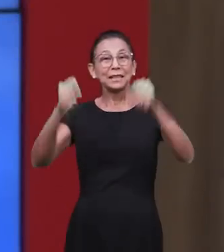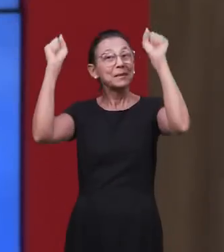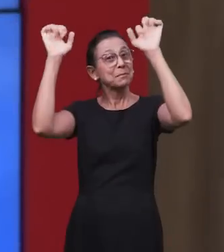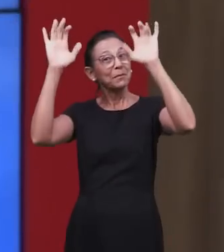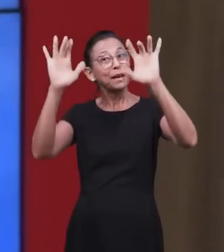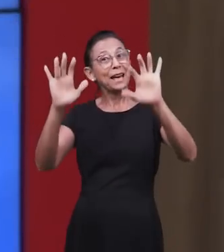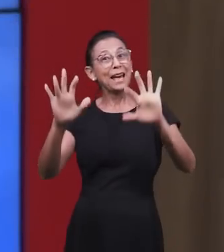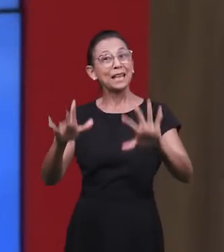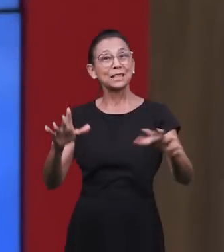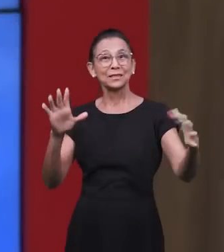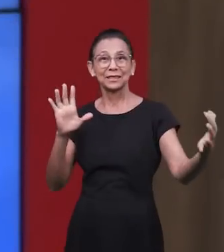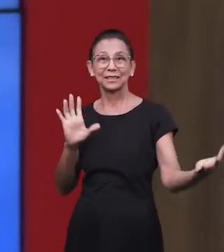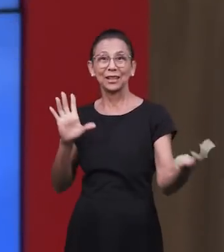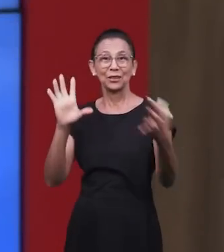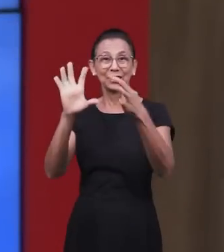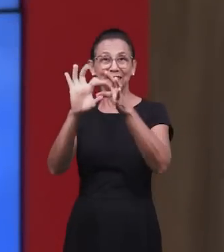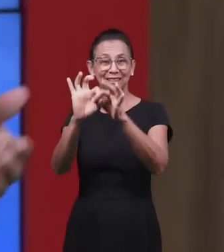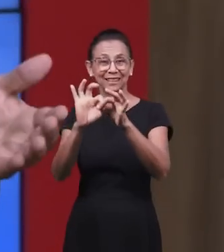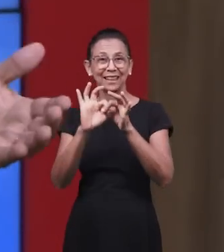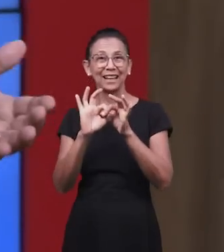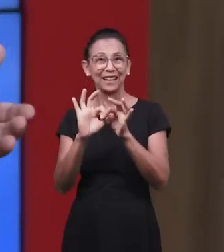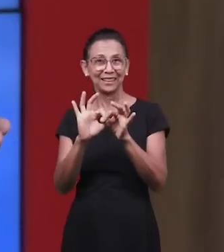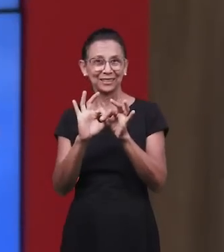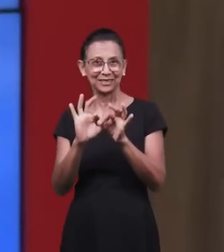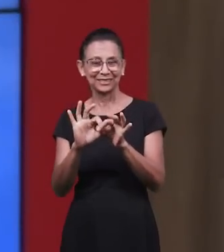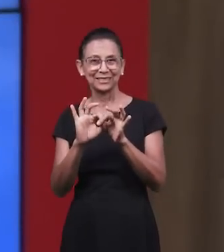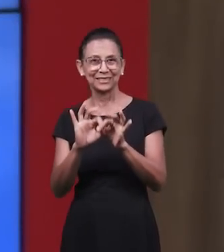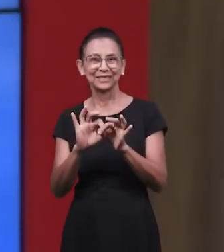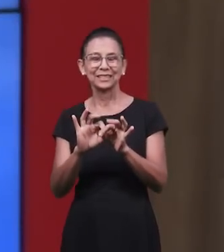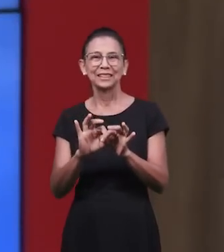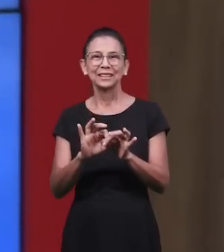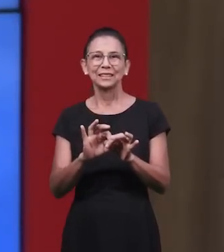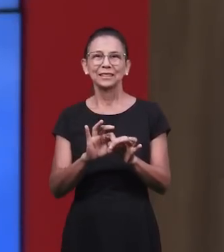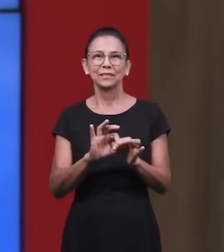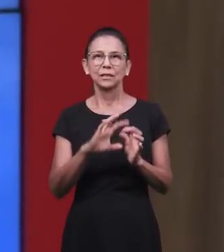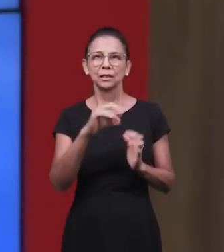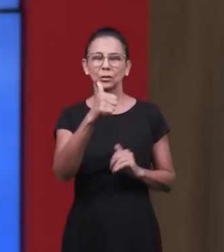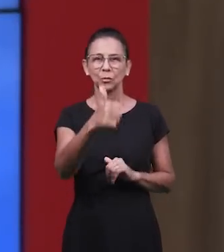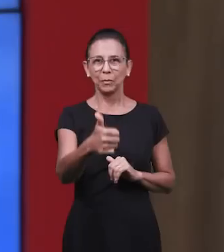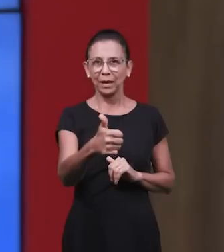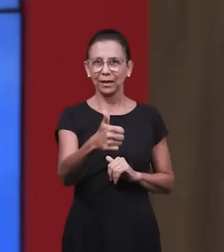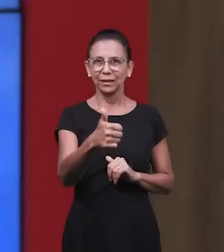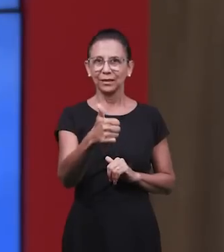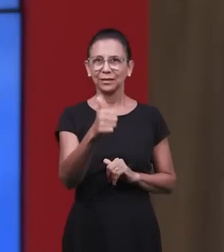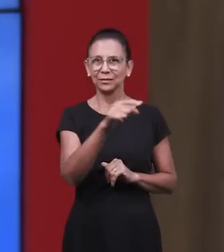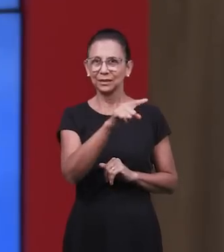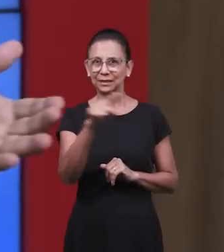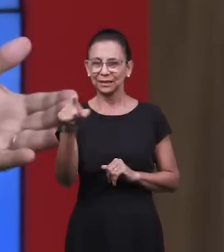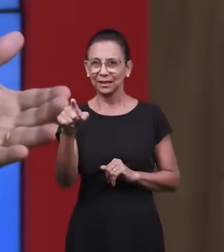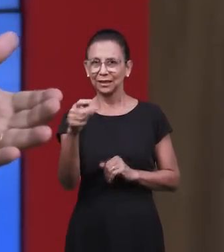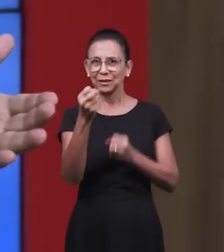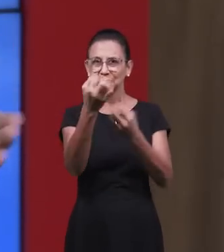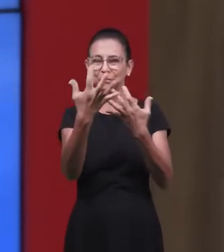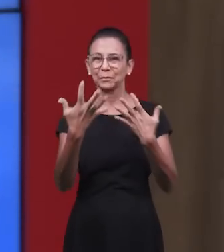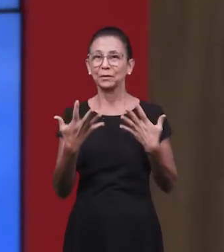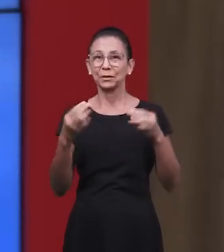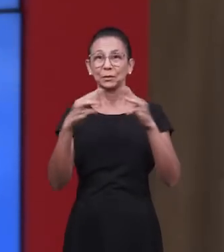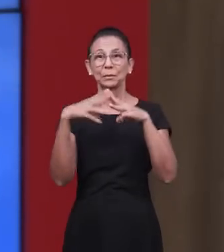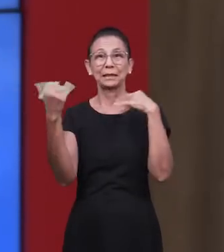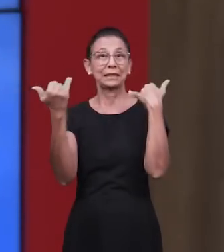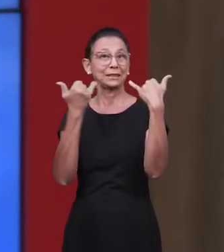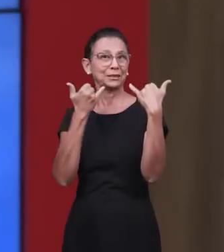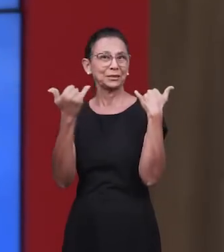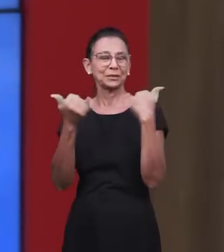Que bênção é ter você aqui com a gente! Como é que você está, meu irmão? Como é que você está, minha irmã? Seja muito bem-vindo ao